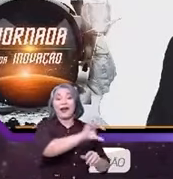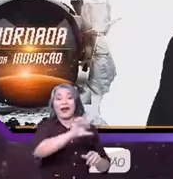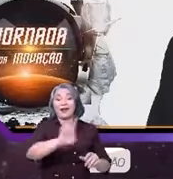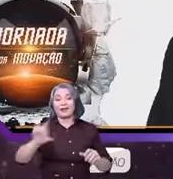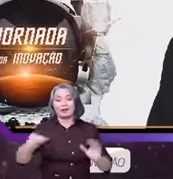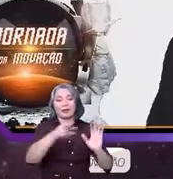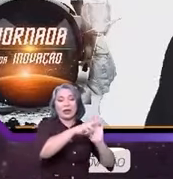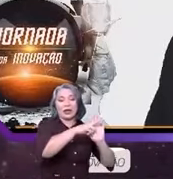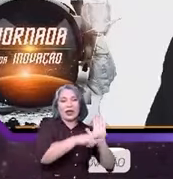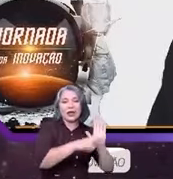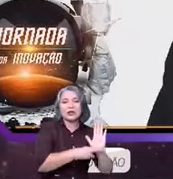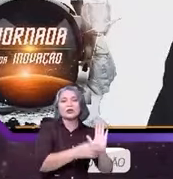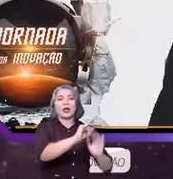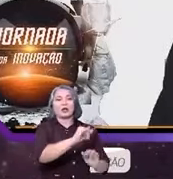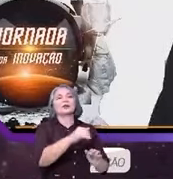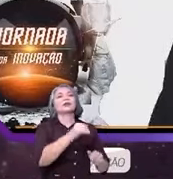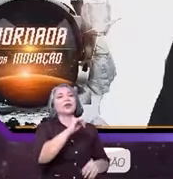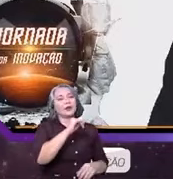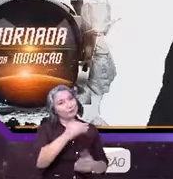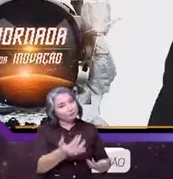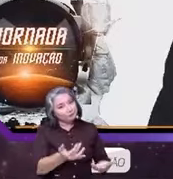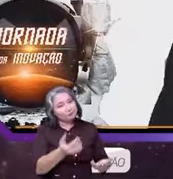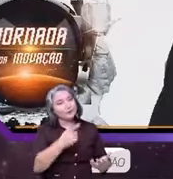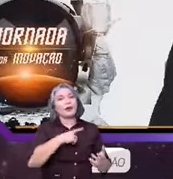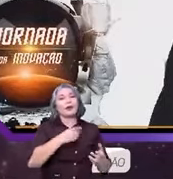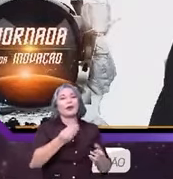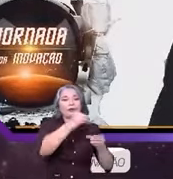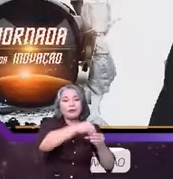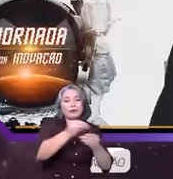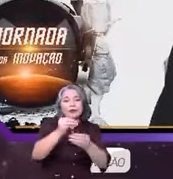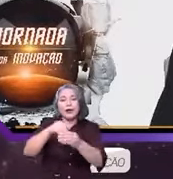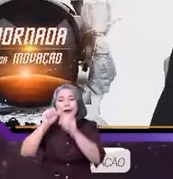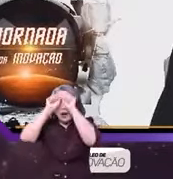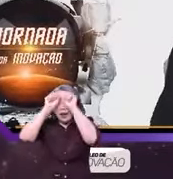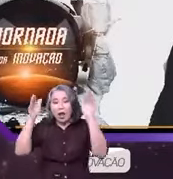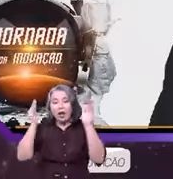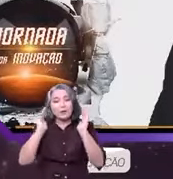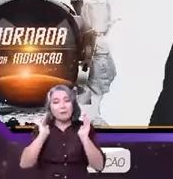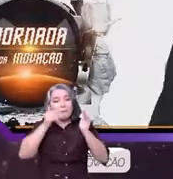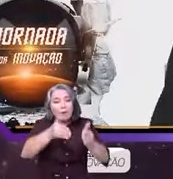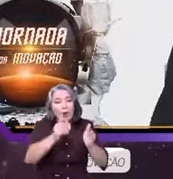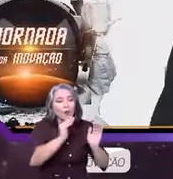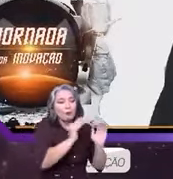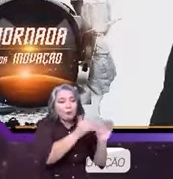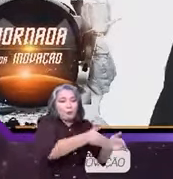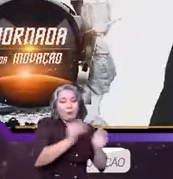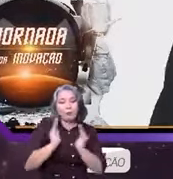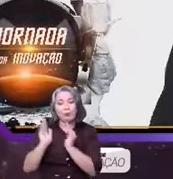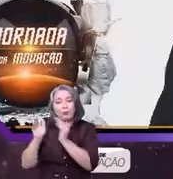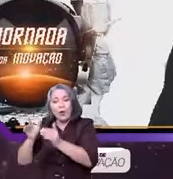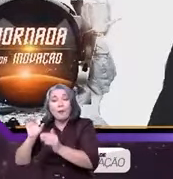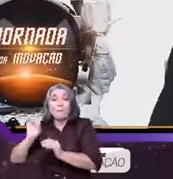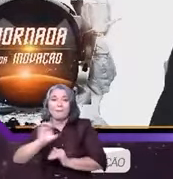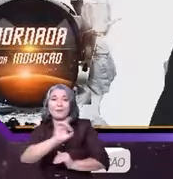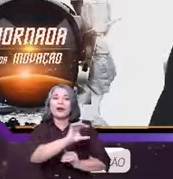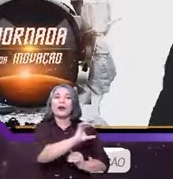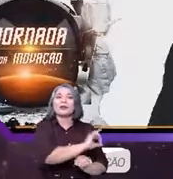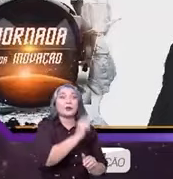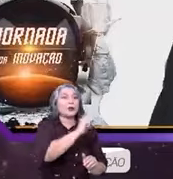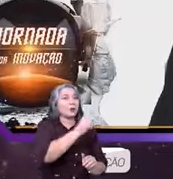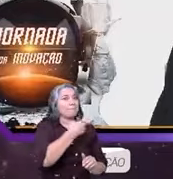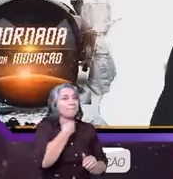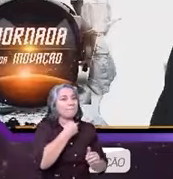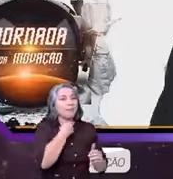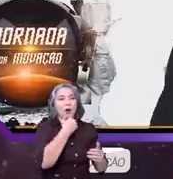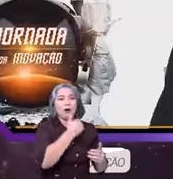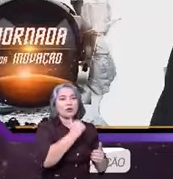de organização interna, atribuições muito claras e muito específicas e, me parece, até imutáveis. E da mesma